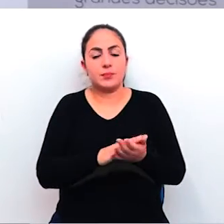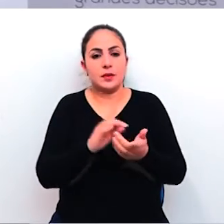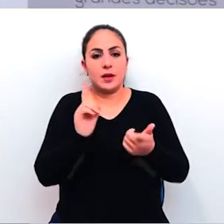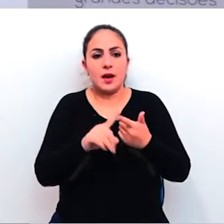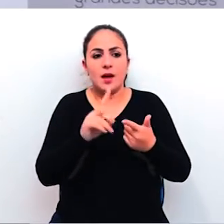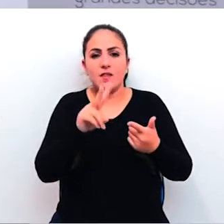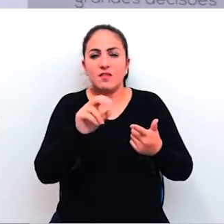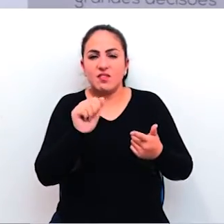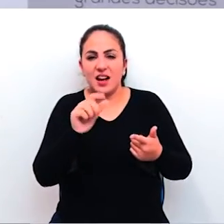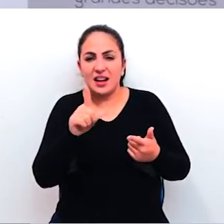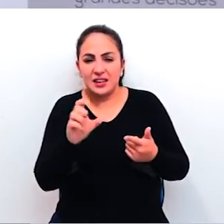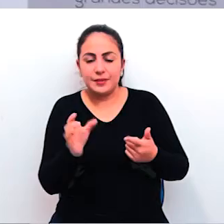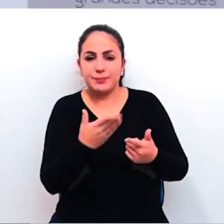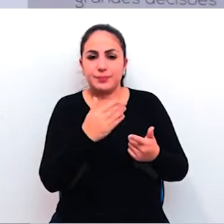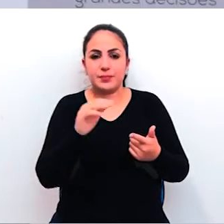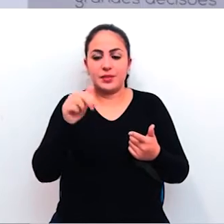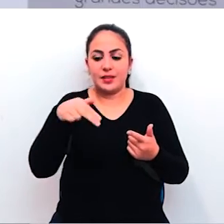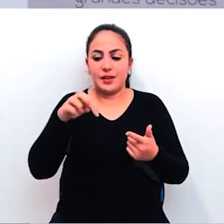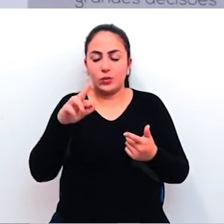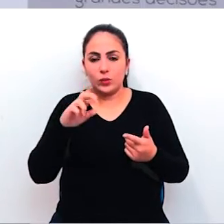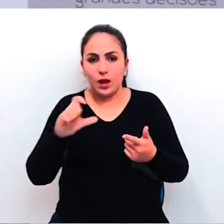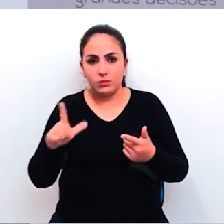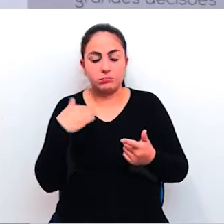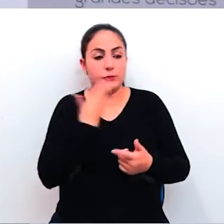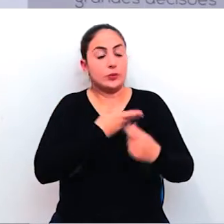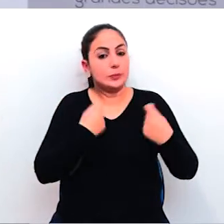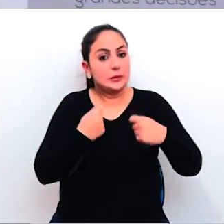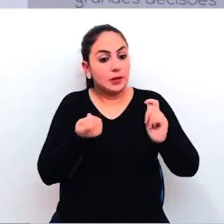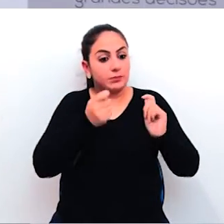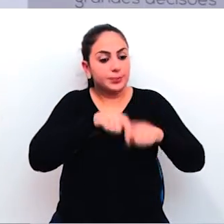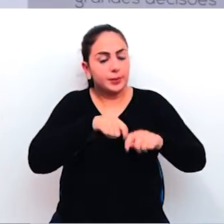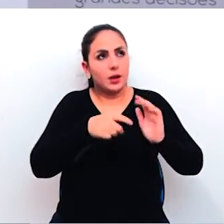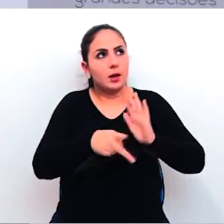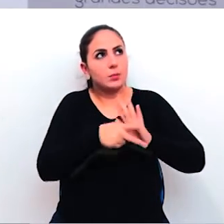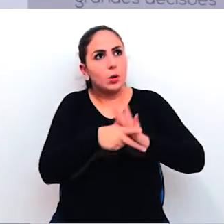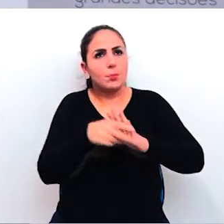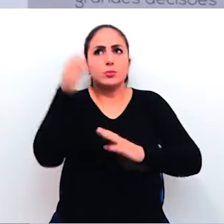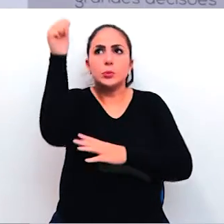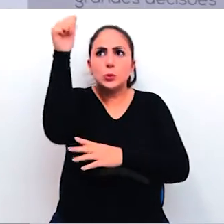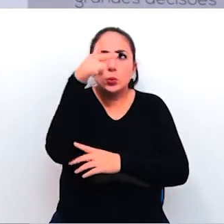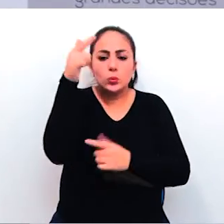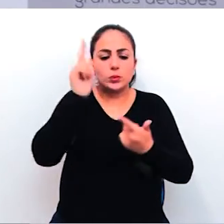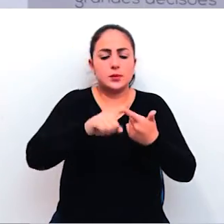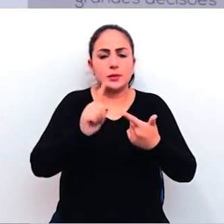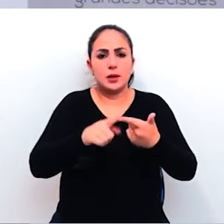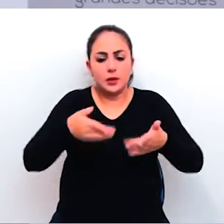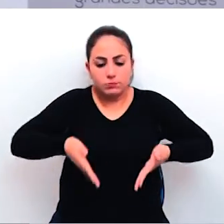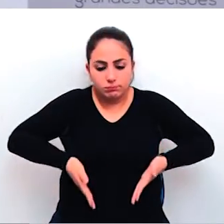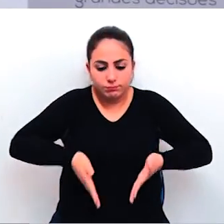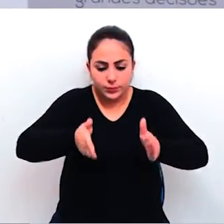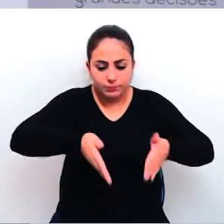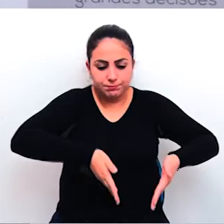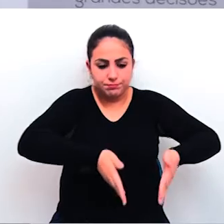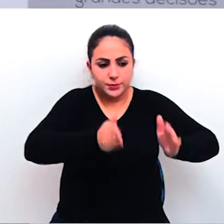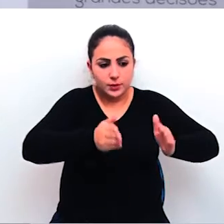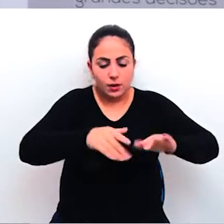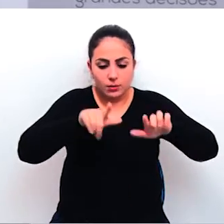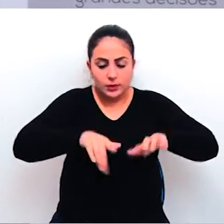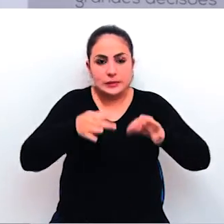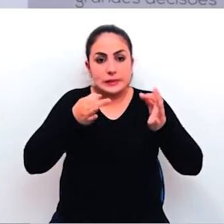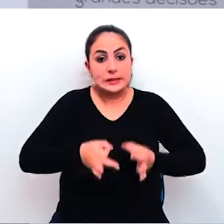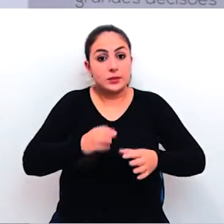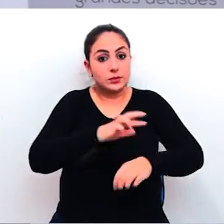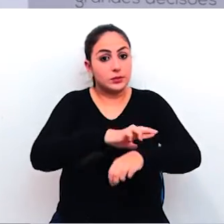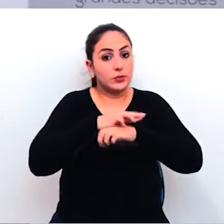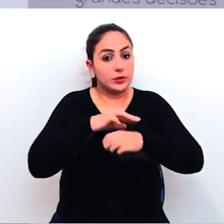natural tem uma grande empresa que tem ali então precisamos adequar com iluminação sinalização pista que